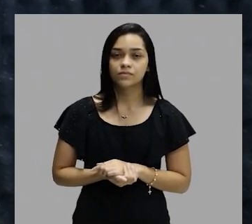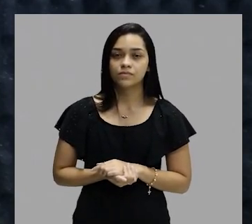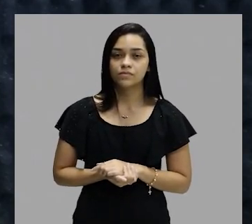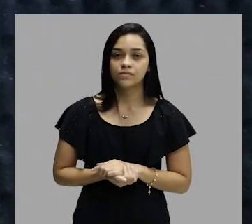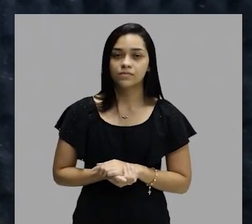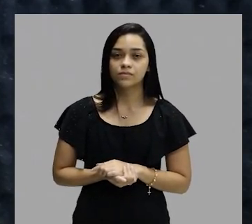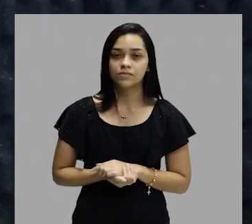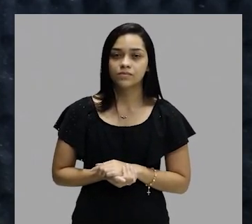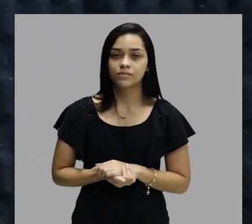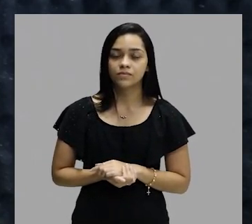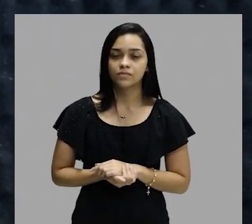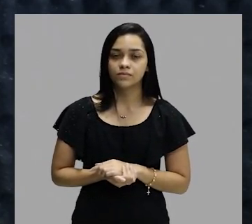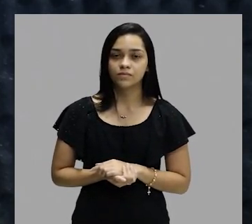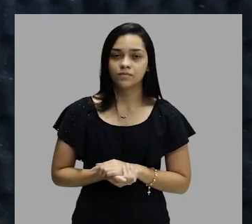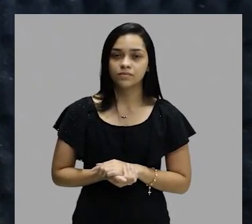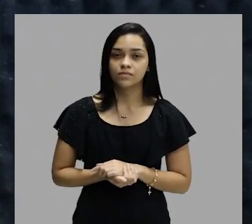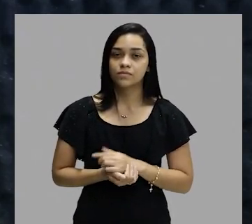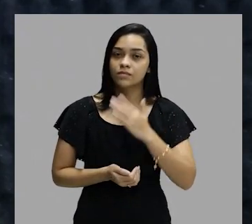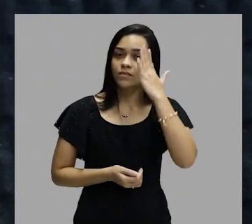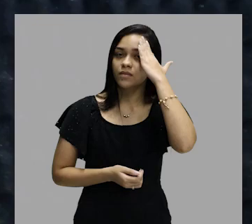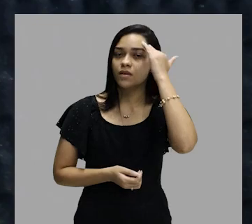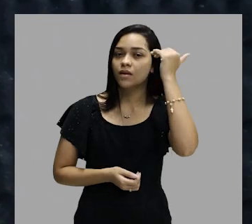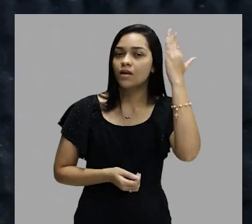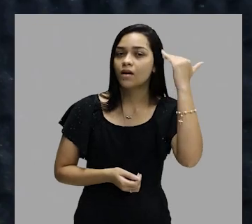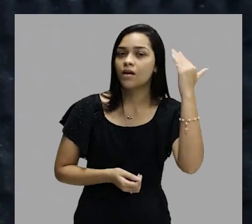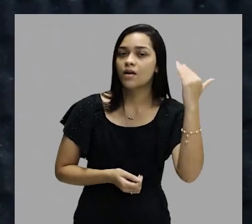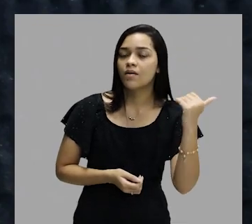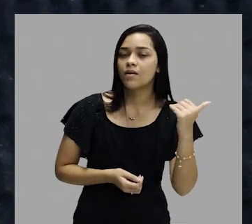longo, fama, antiquado,